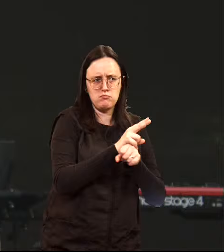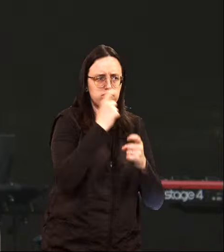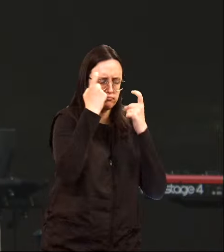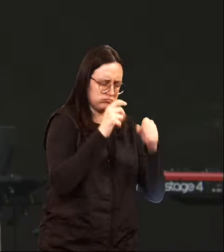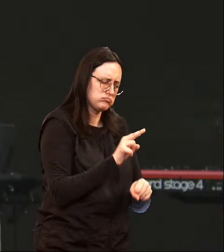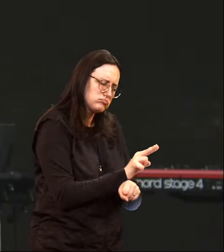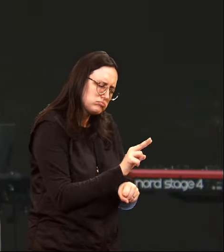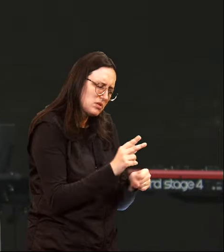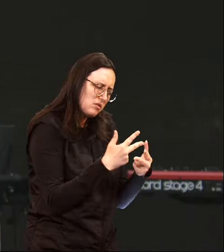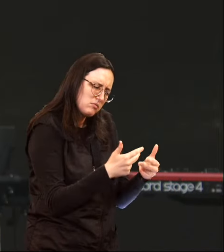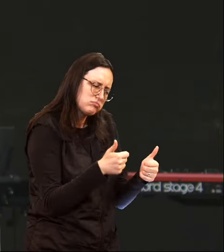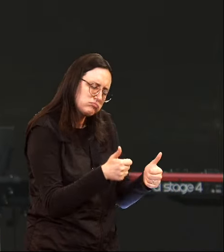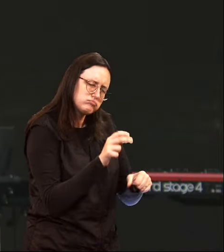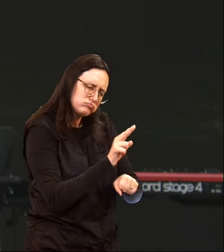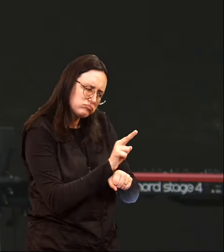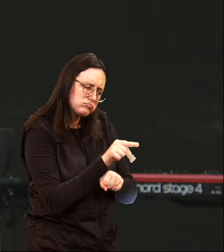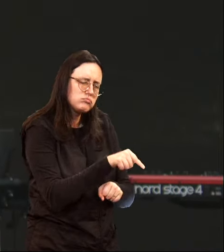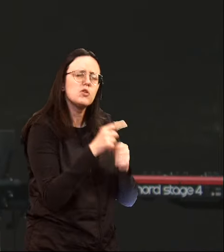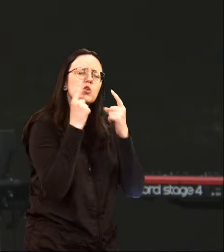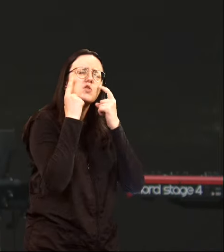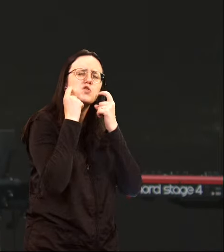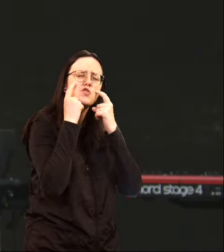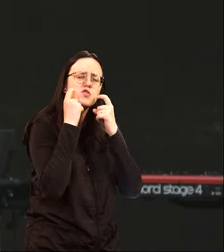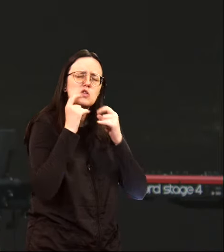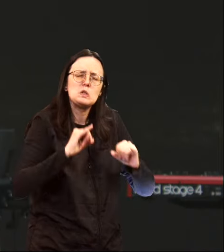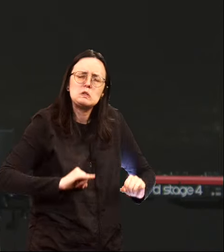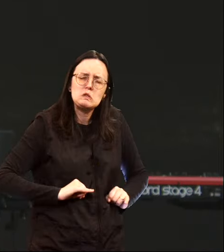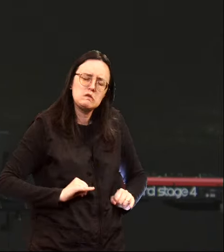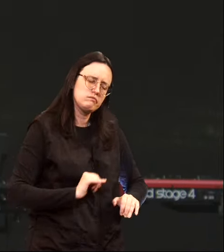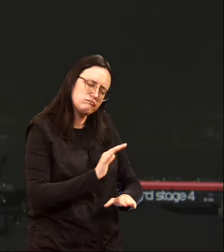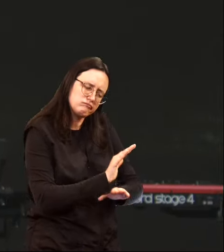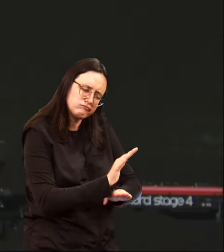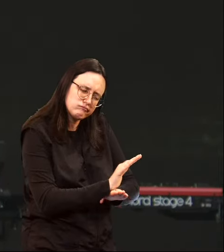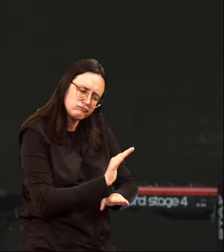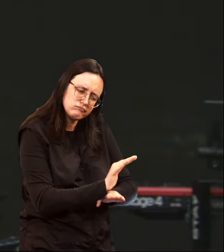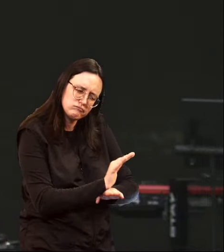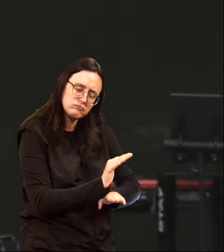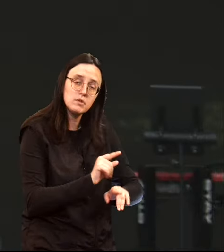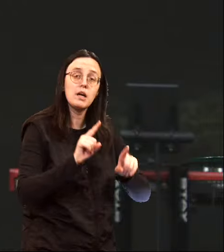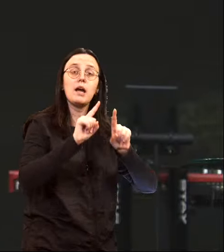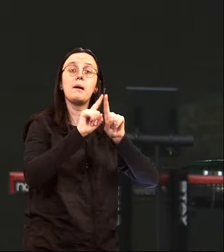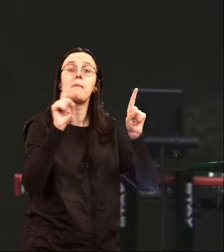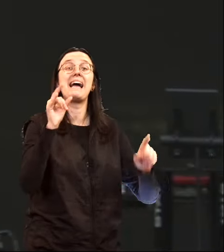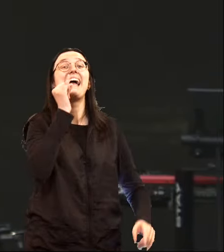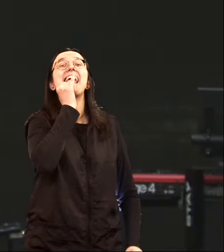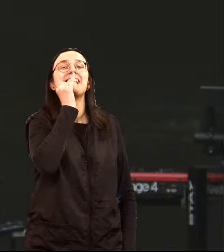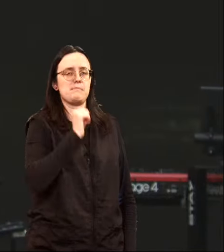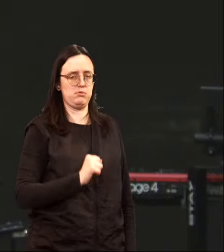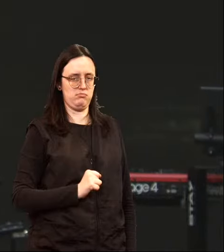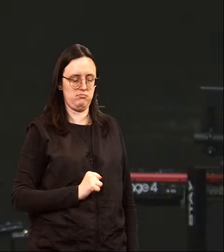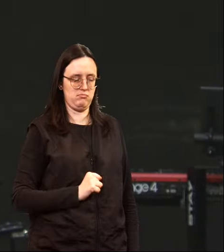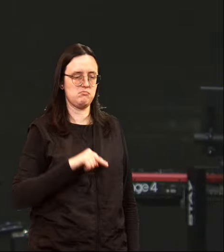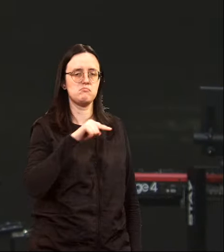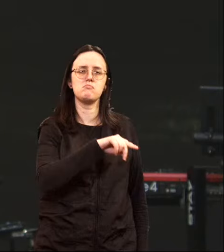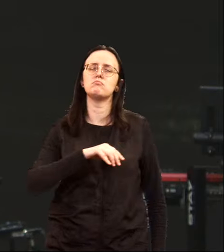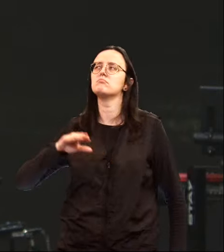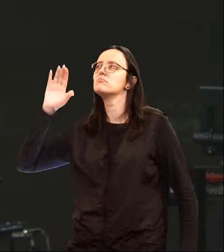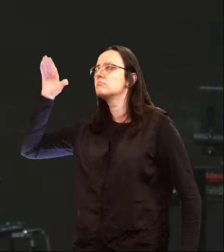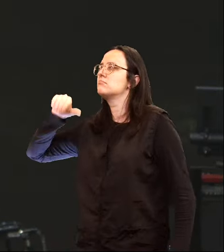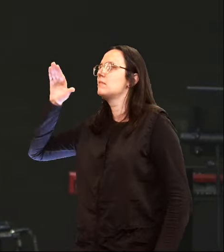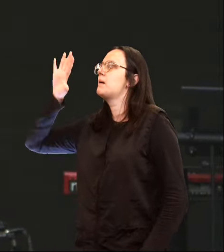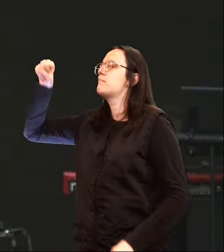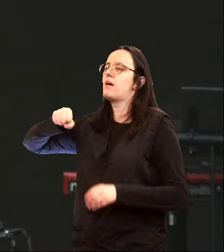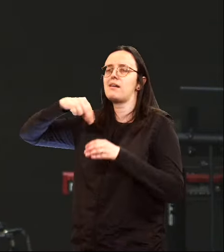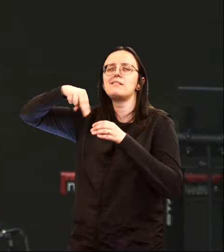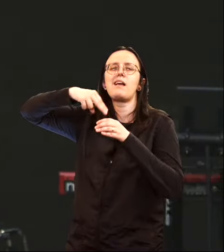algo legítimo, ou que está chorando por uma dor. Mas quando teu filho, por exemplo, pede para você um copo